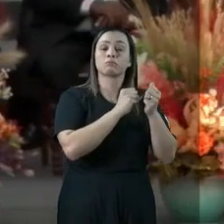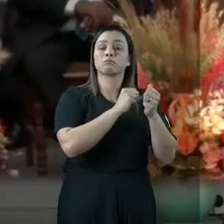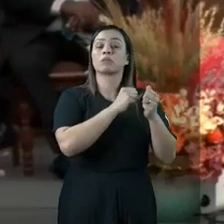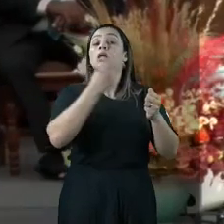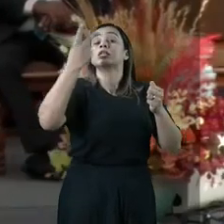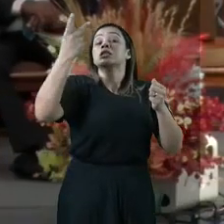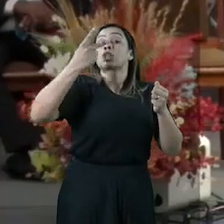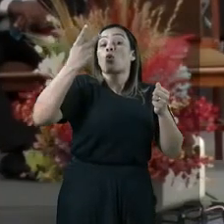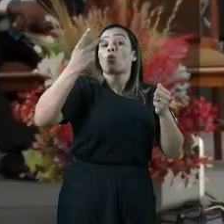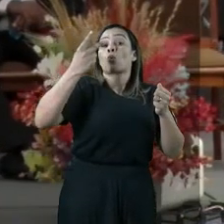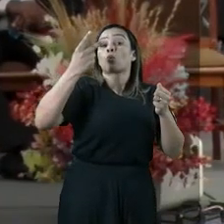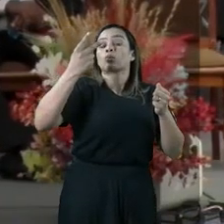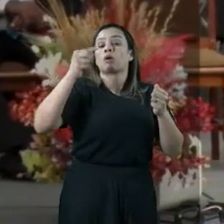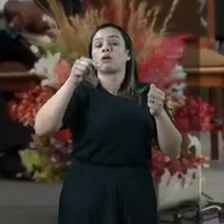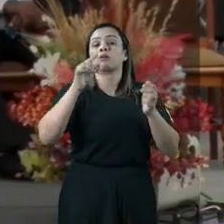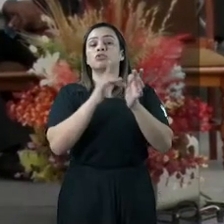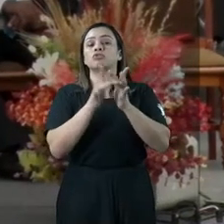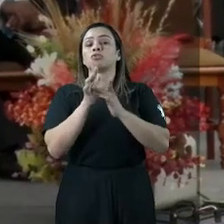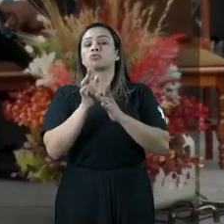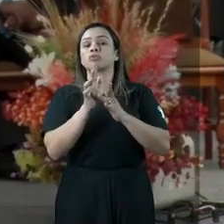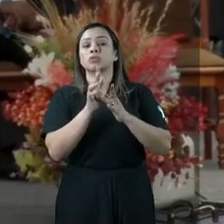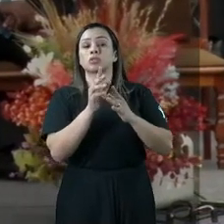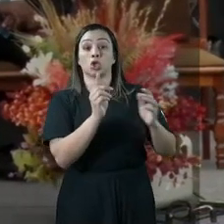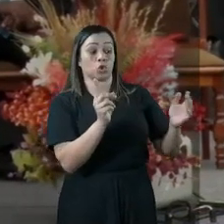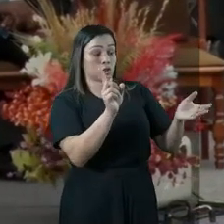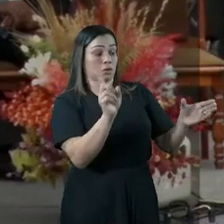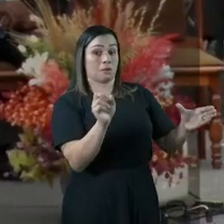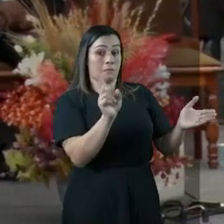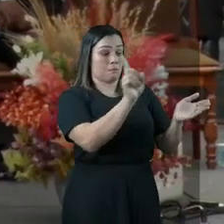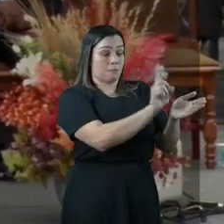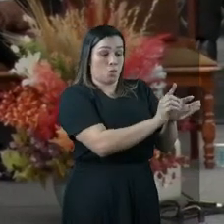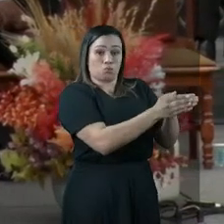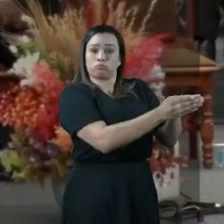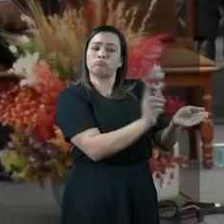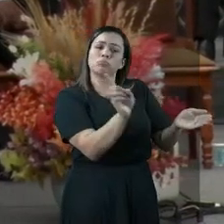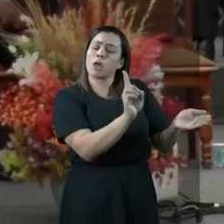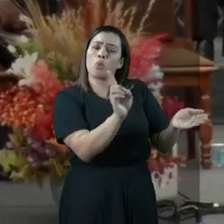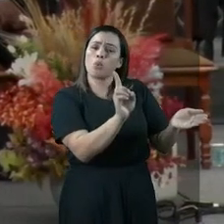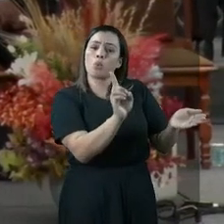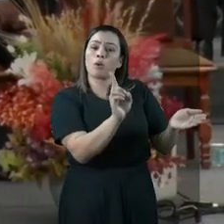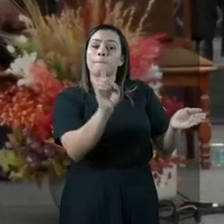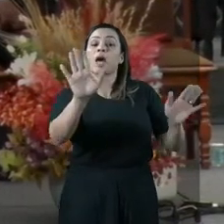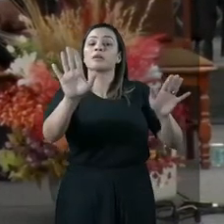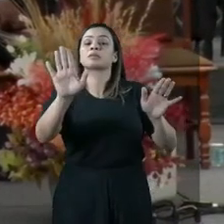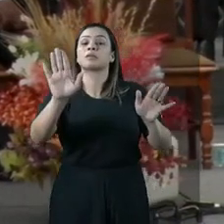Nos dois vendavais, o Rei da Glória entra no barco quando os discípulos mais precisavam.